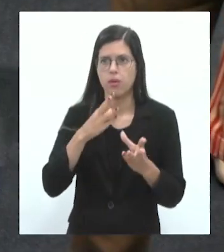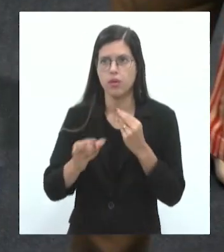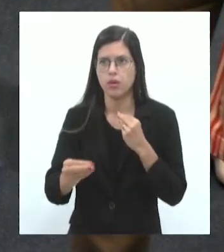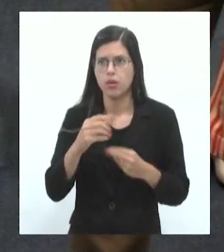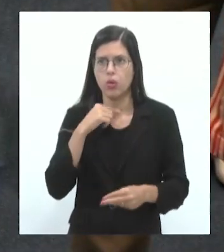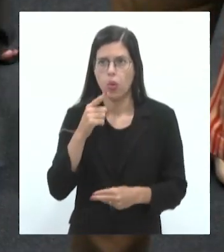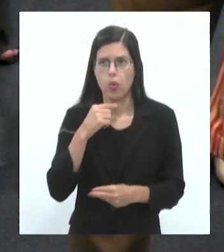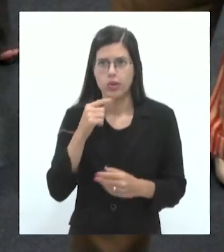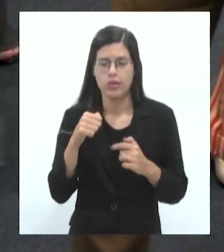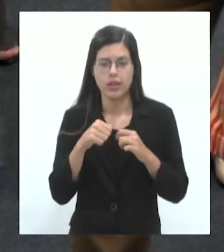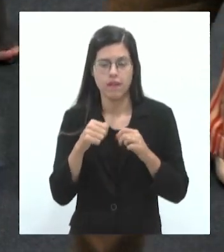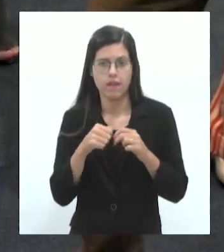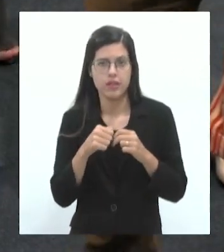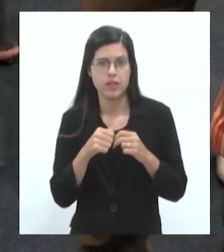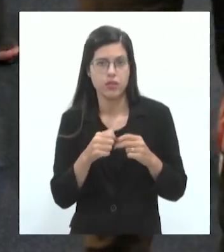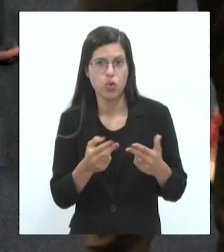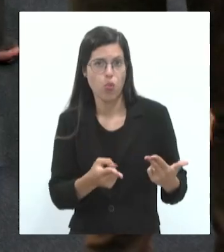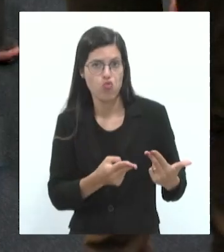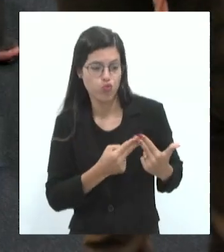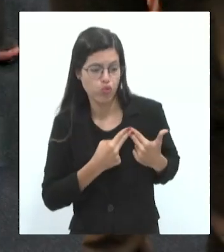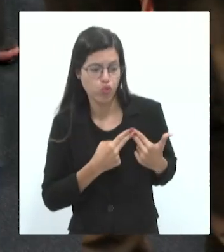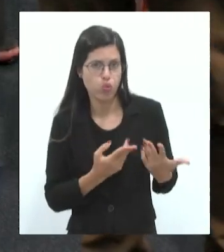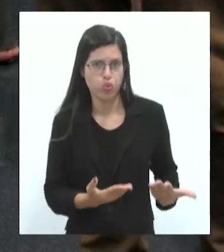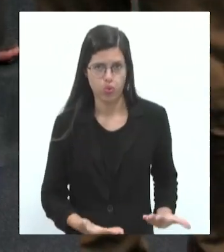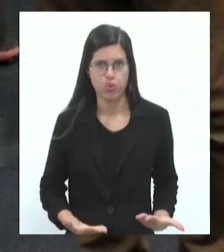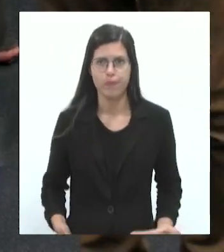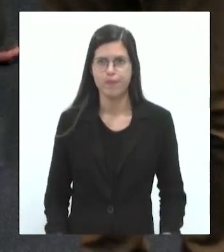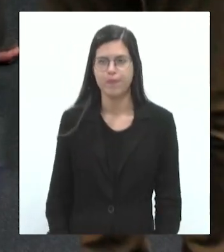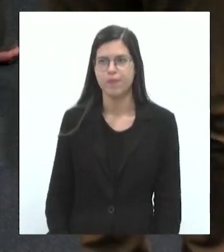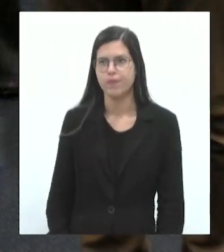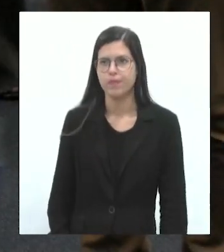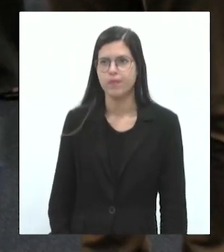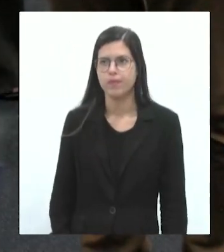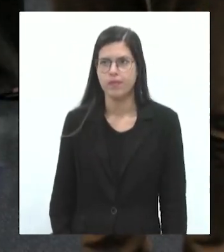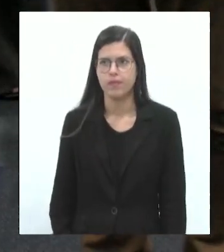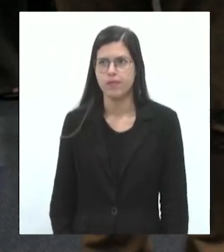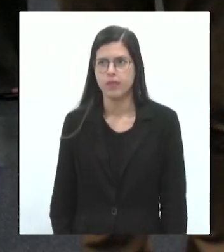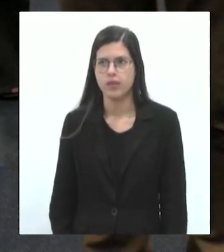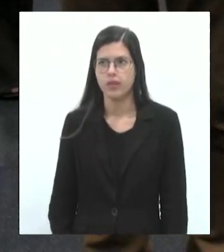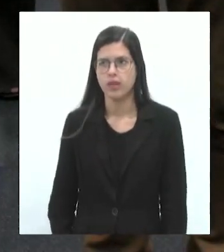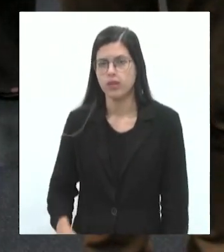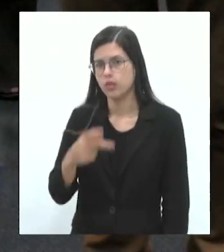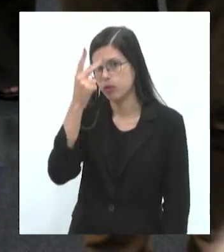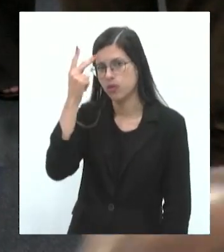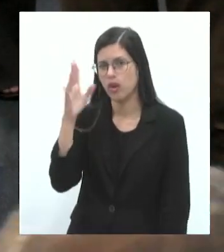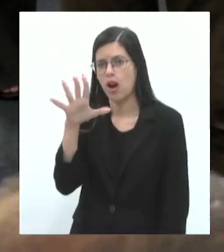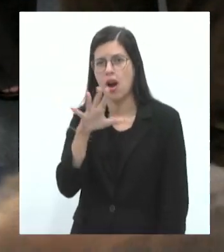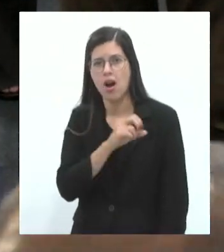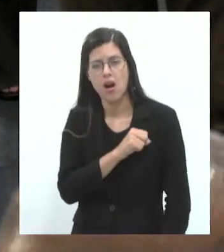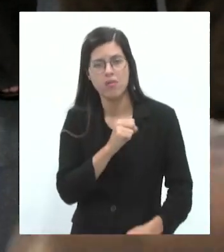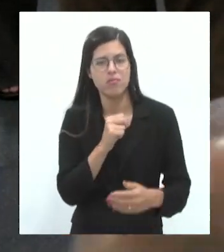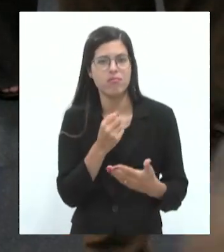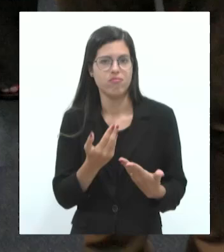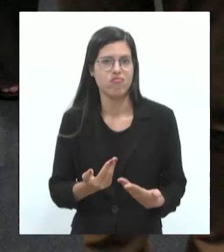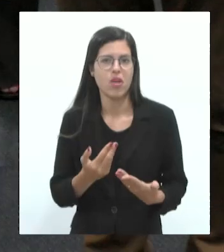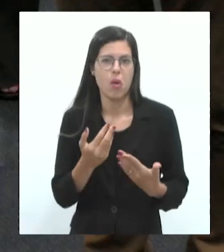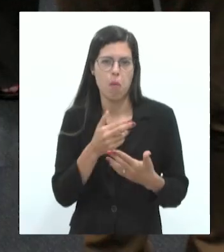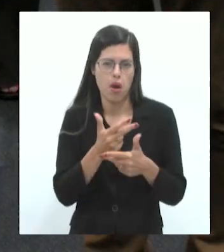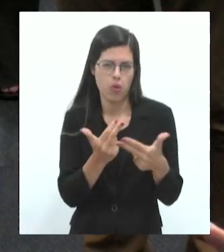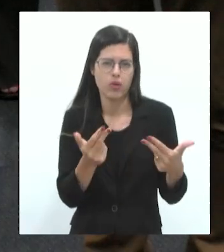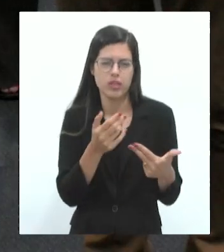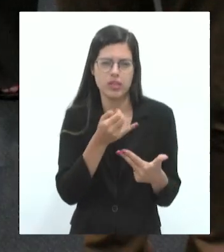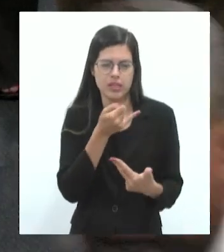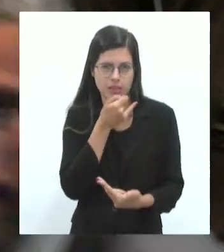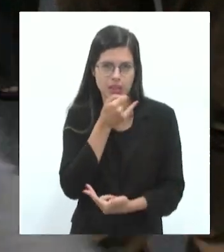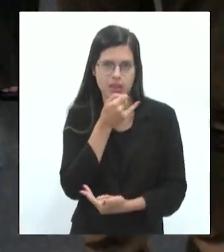luto, presidente, e não poder fazer o luto daqueles que a gente ama, dos seus entes queridos, é a coisa mais triste que pode